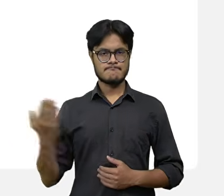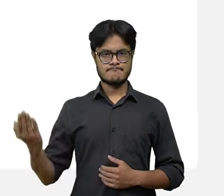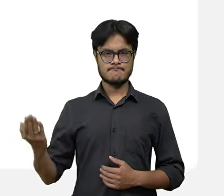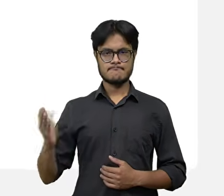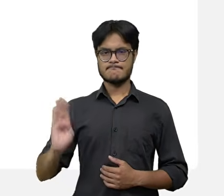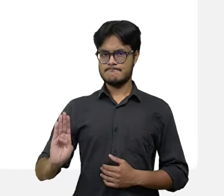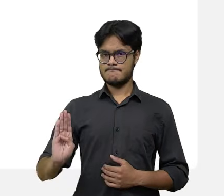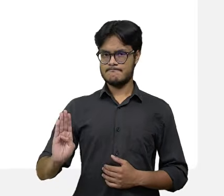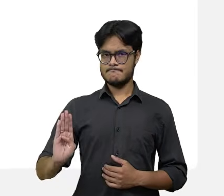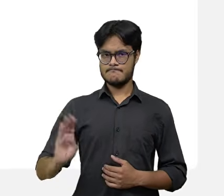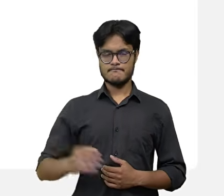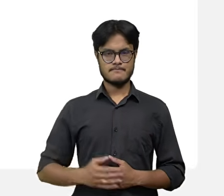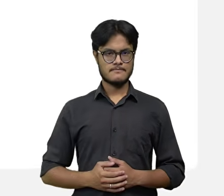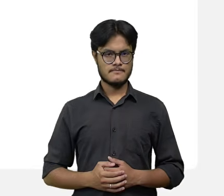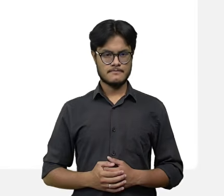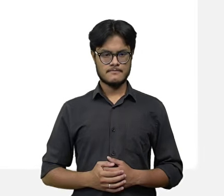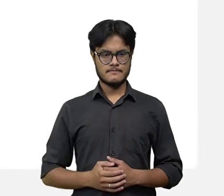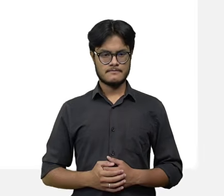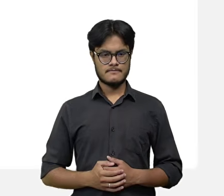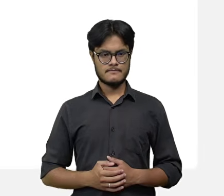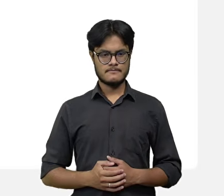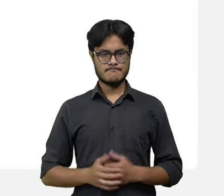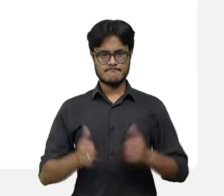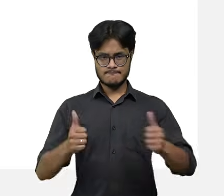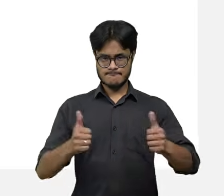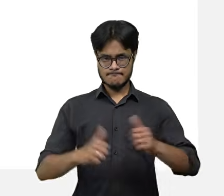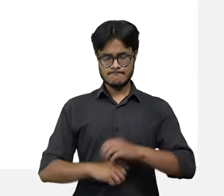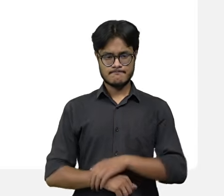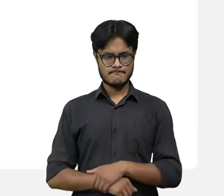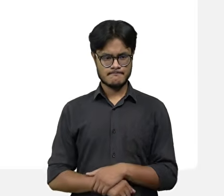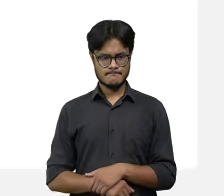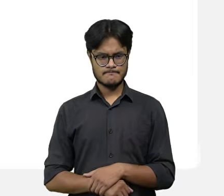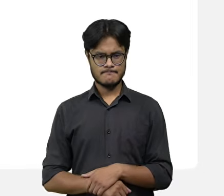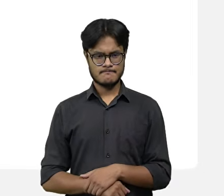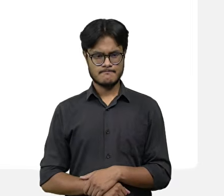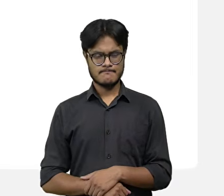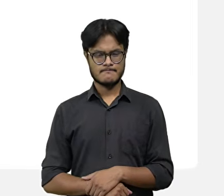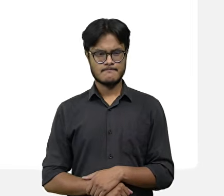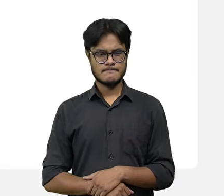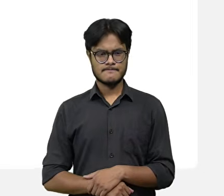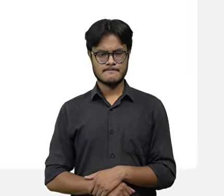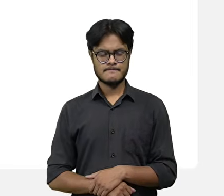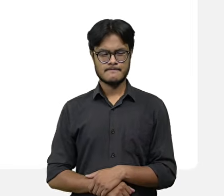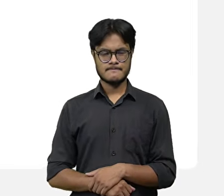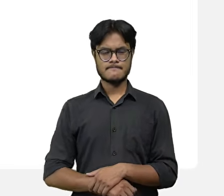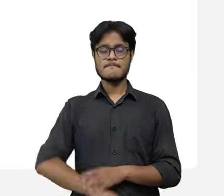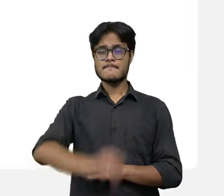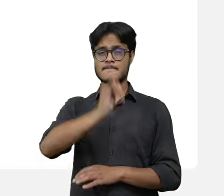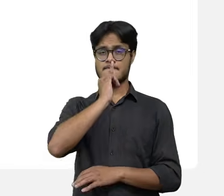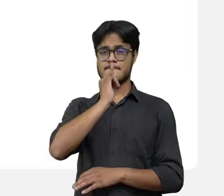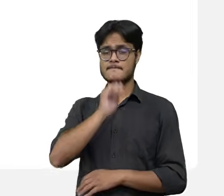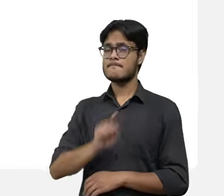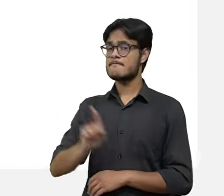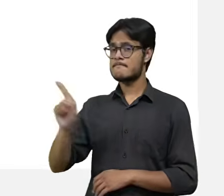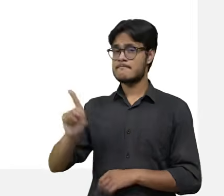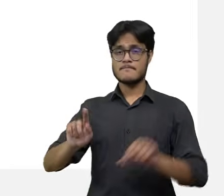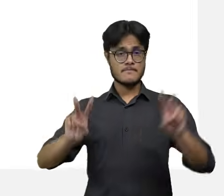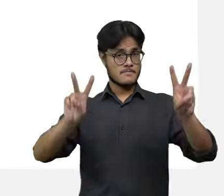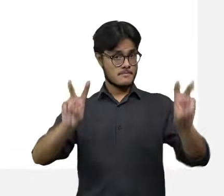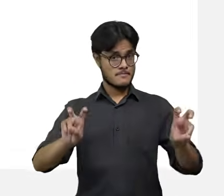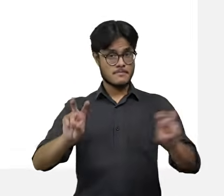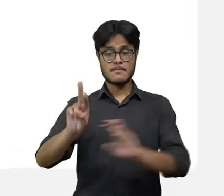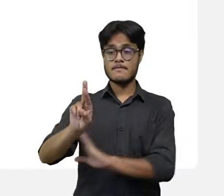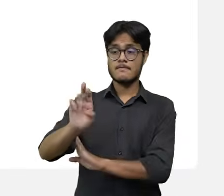alternativa letra B. Tranquilo? Um detalhe nessa questão é que ele fala sobre o